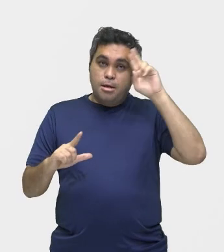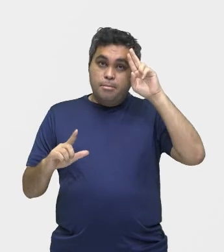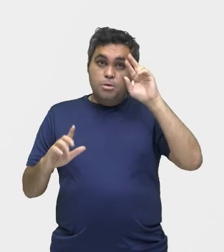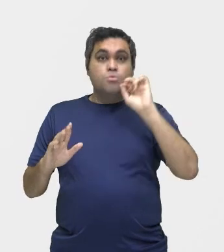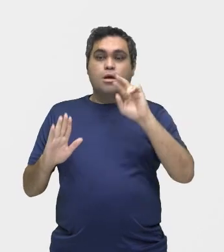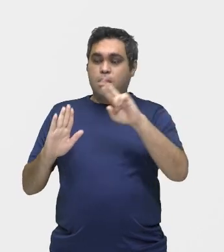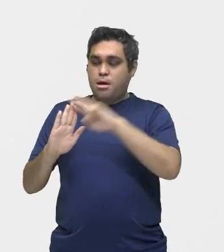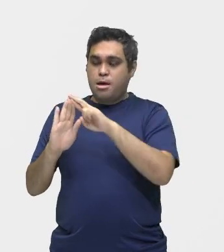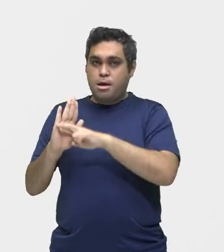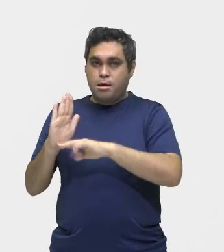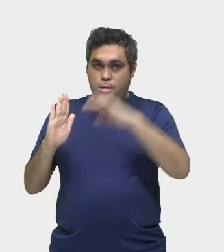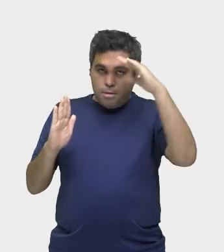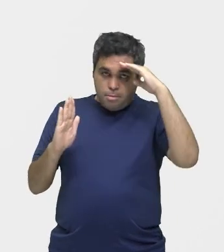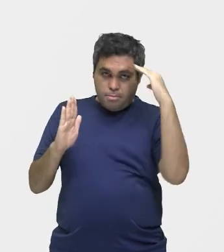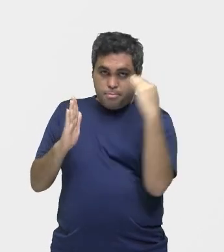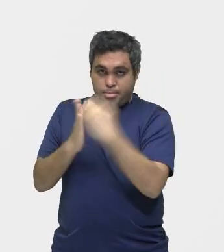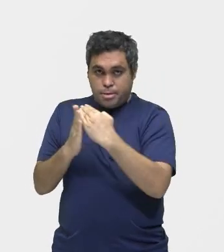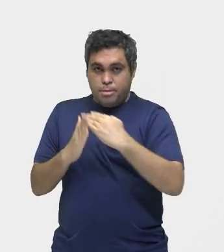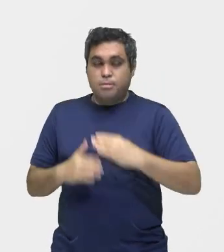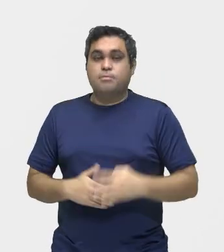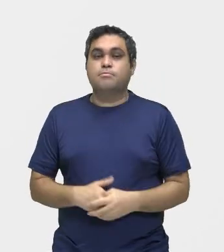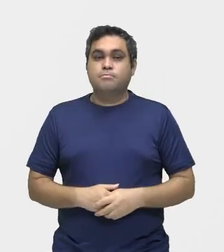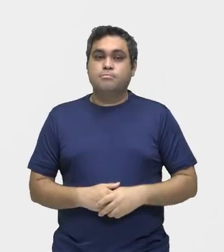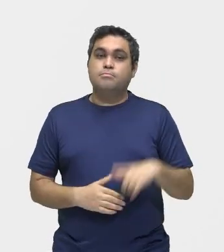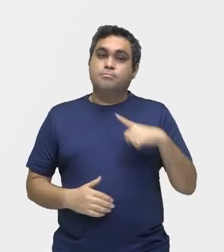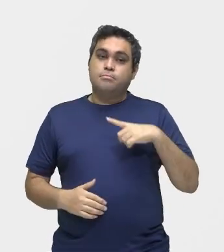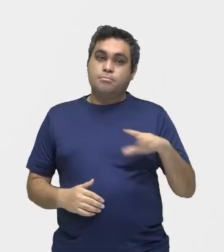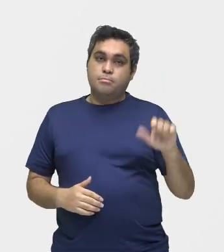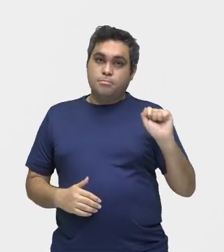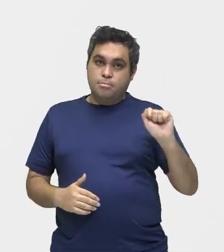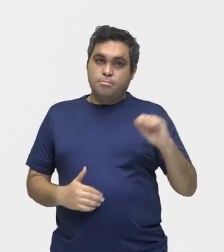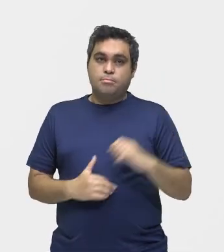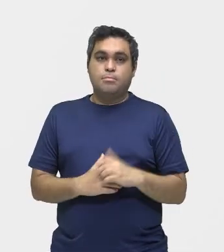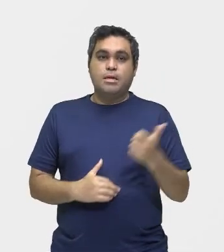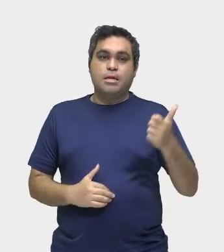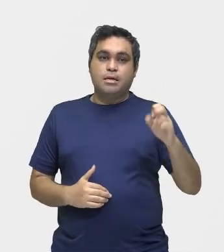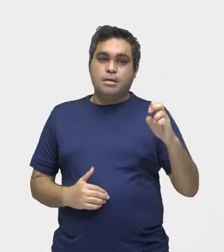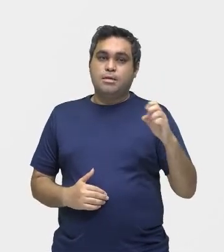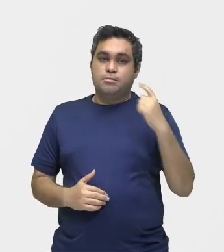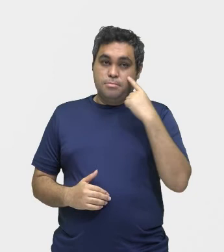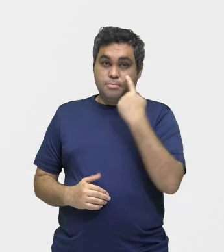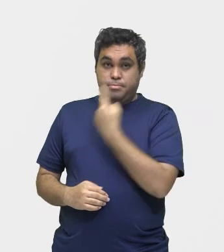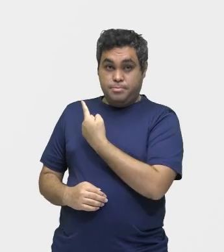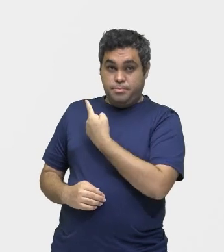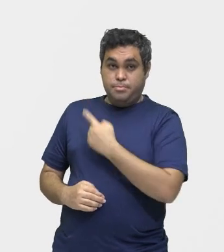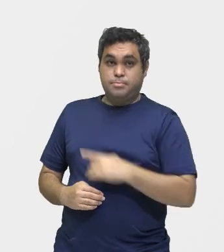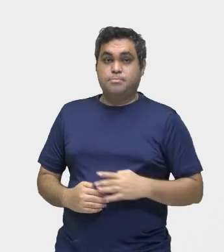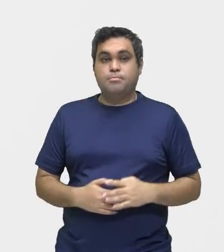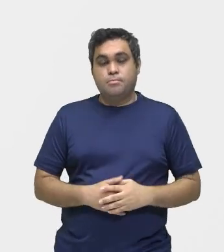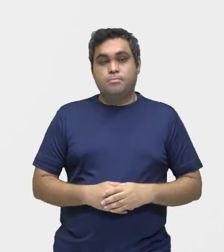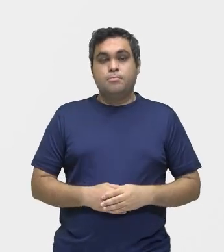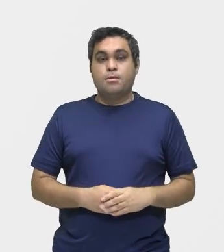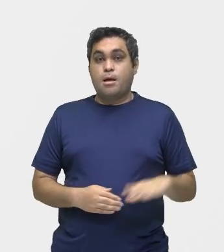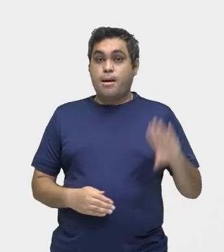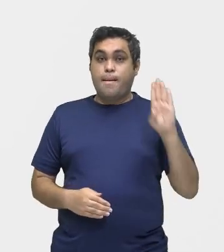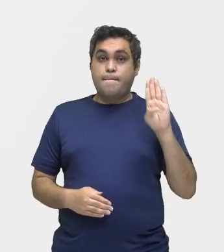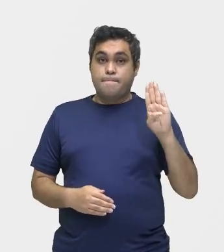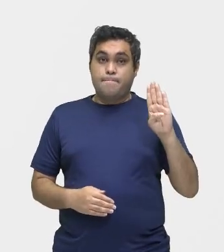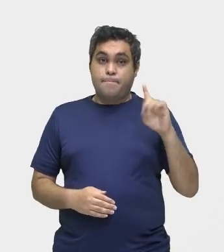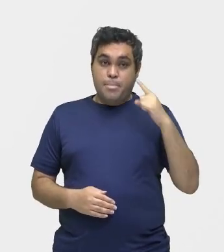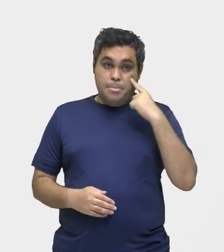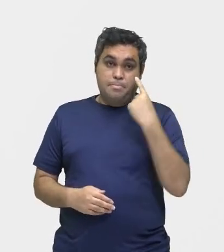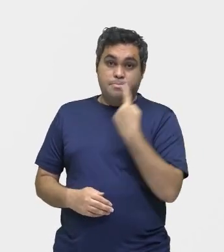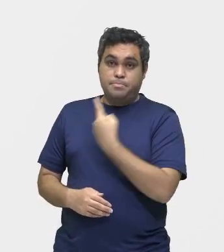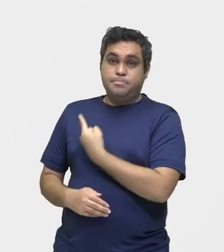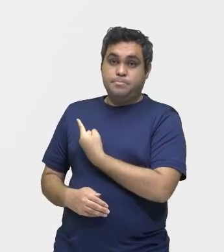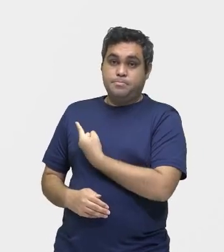condição de existência? Letra A, 15, 10 e 5 centímetros. Letra B,